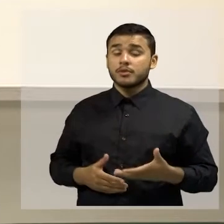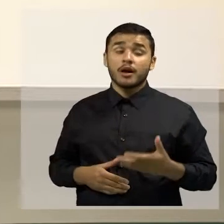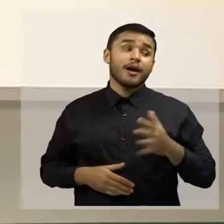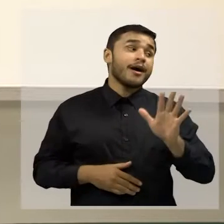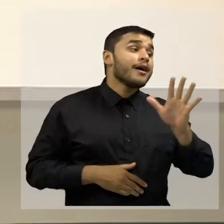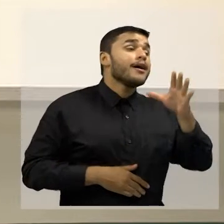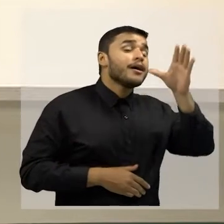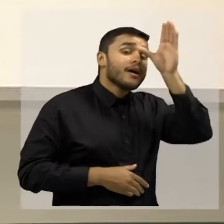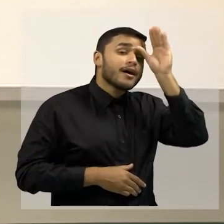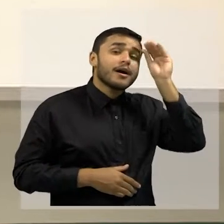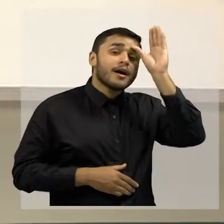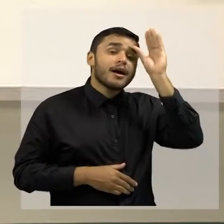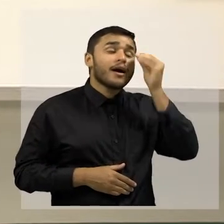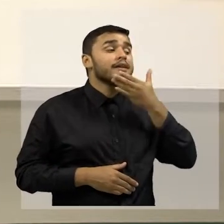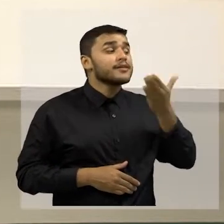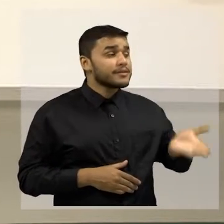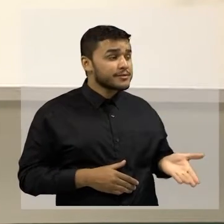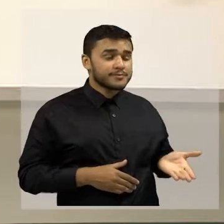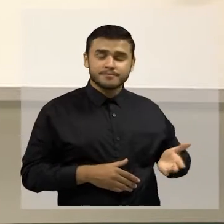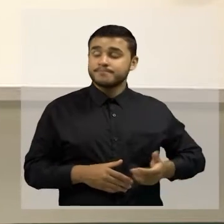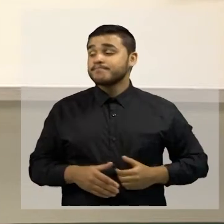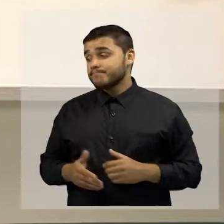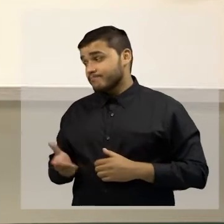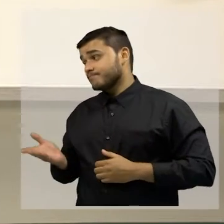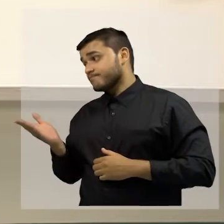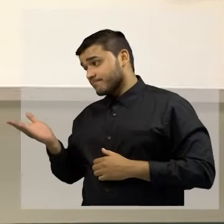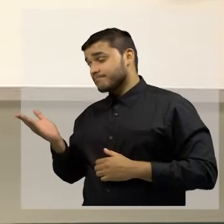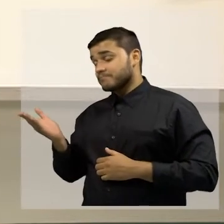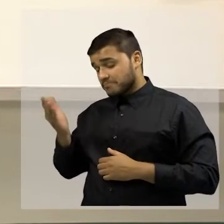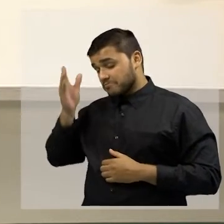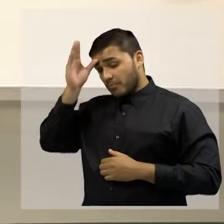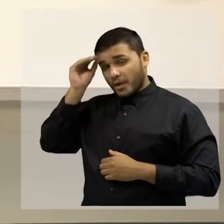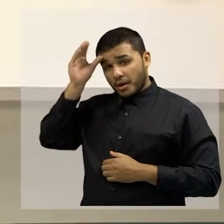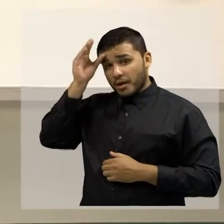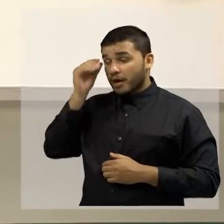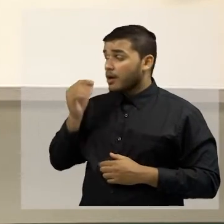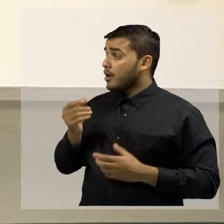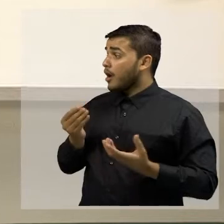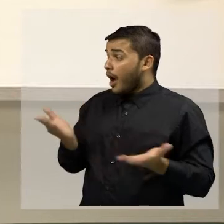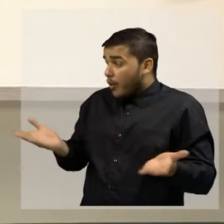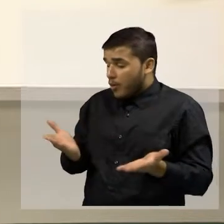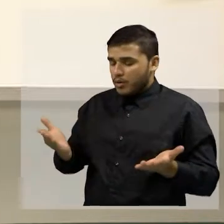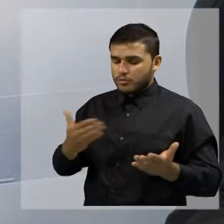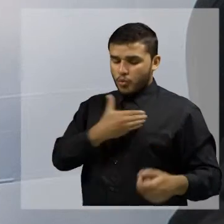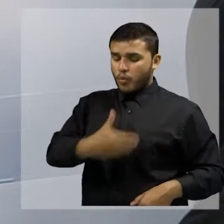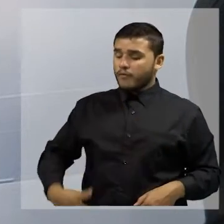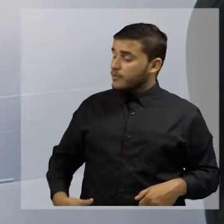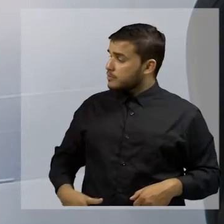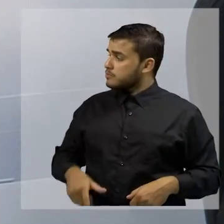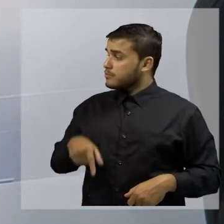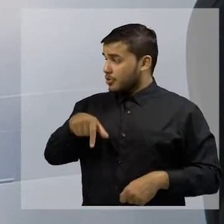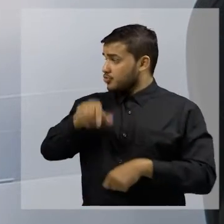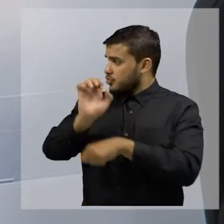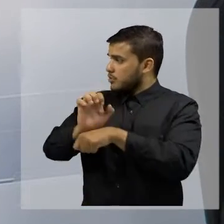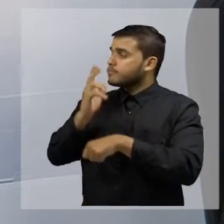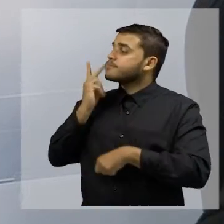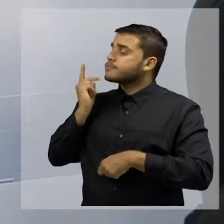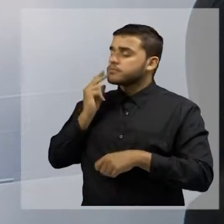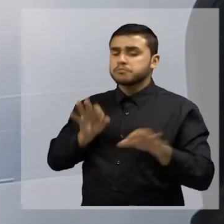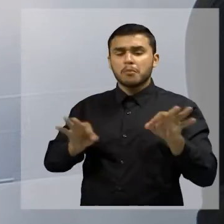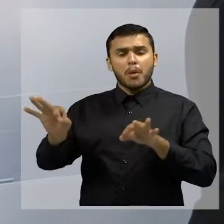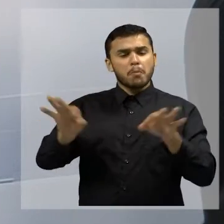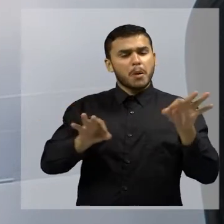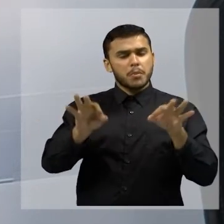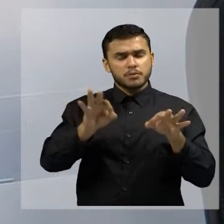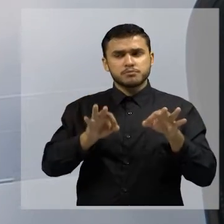que eu acho que é interessante. O camilismo, hoje, é uma maneira de governar, mas é interessante.